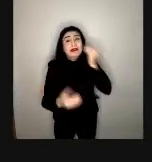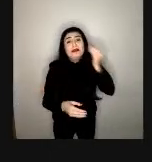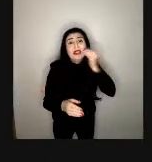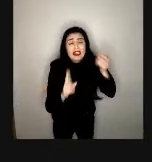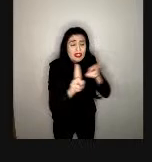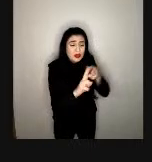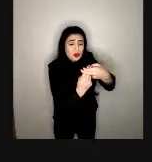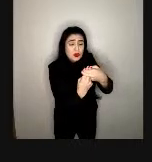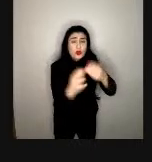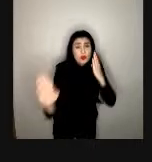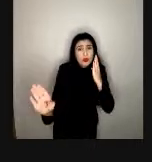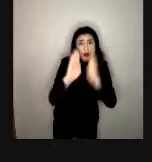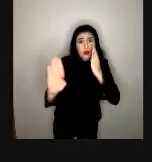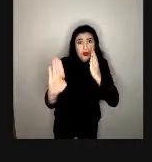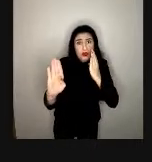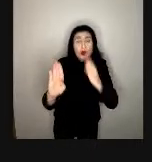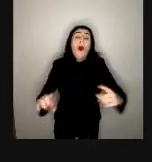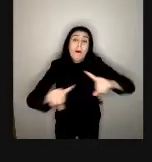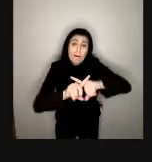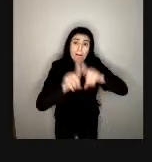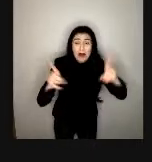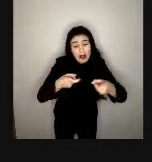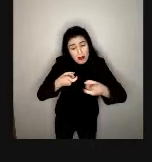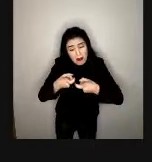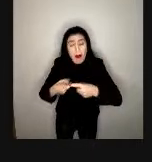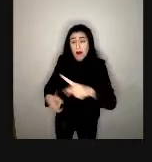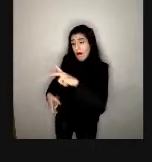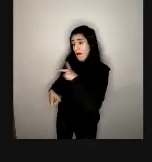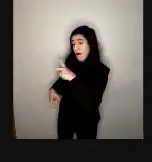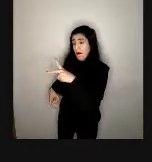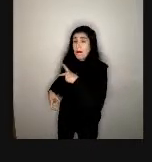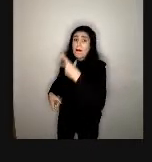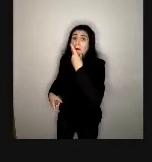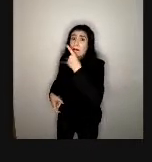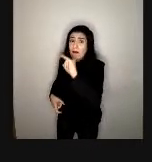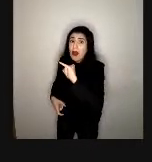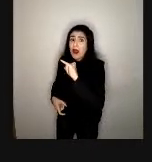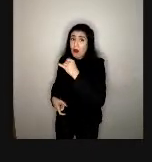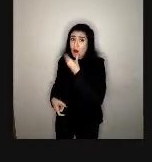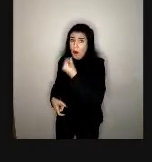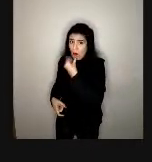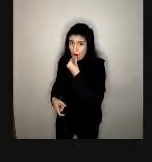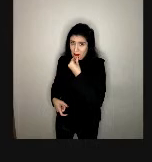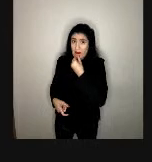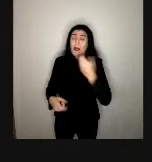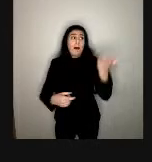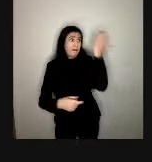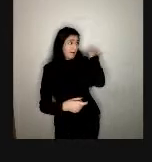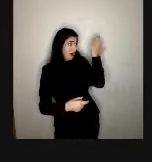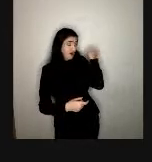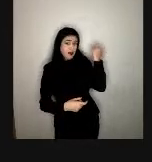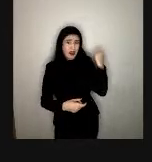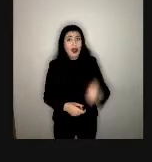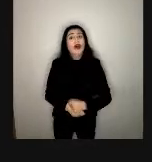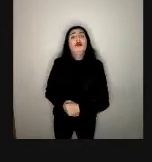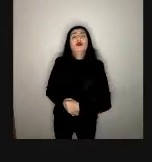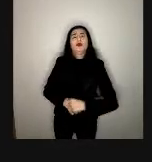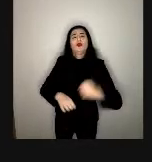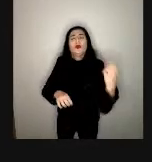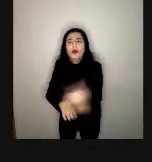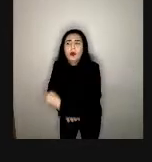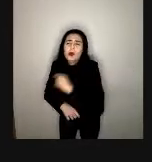medicina particular. O meu pai foi tratado de câncer nos anos 80 em